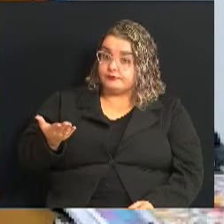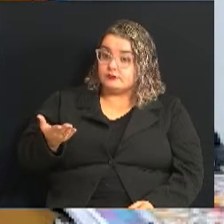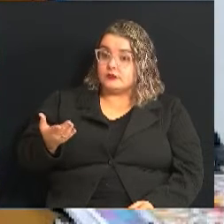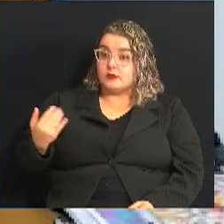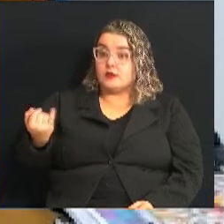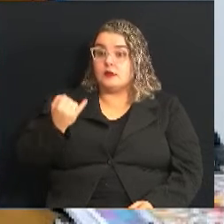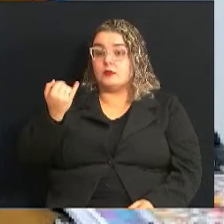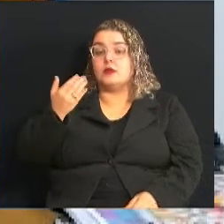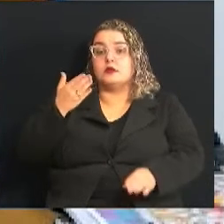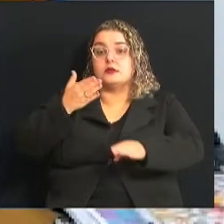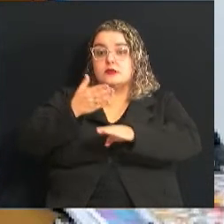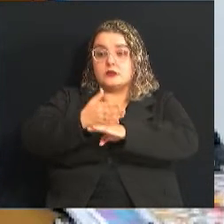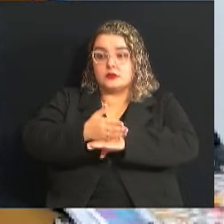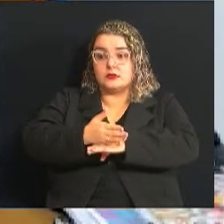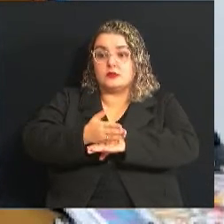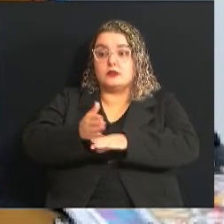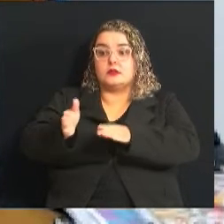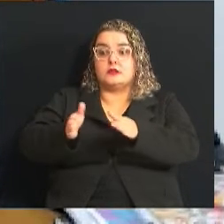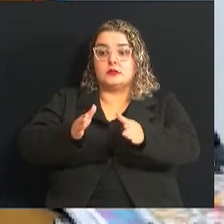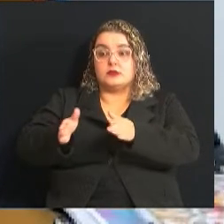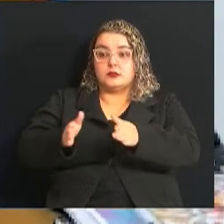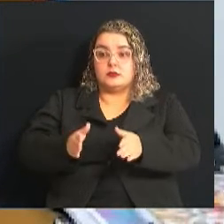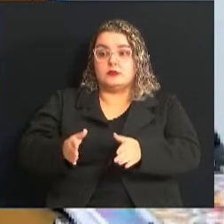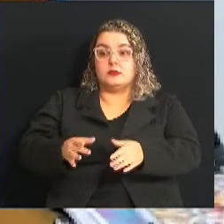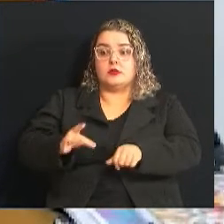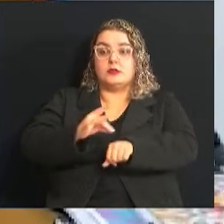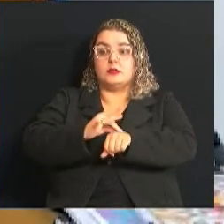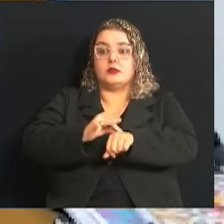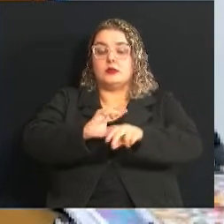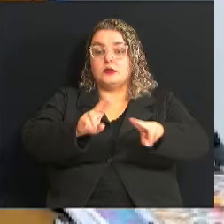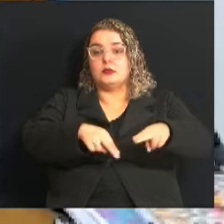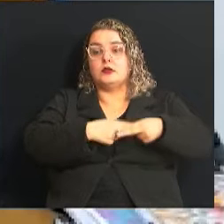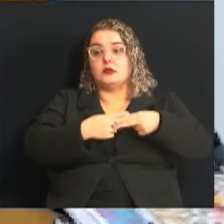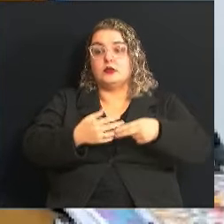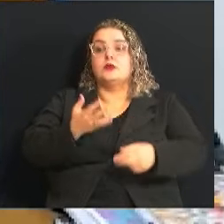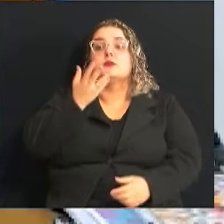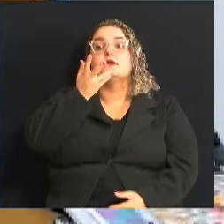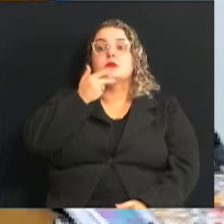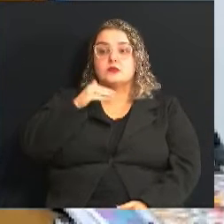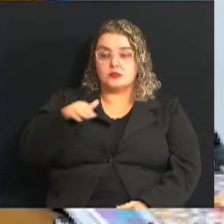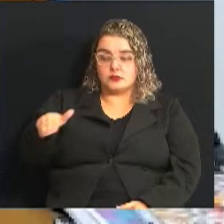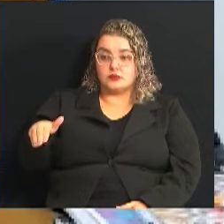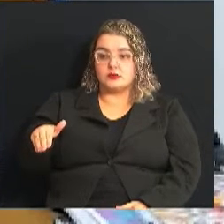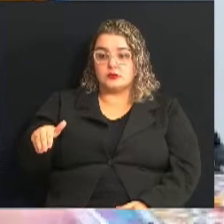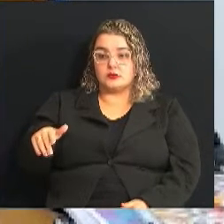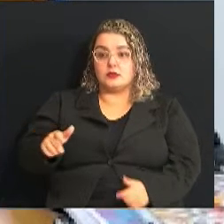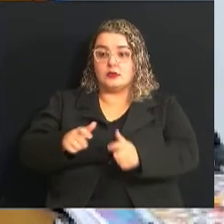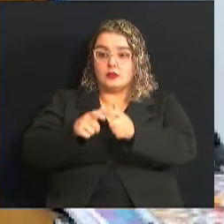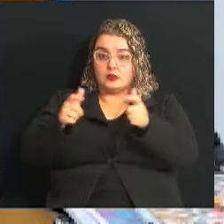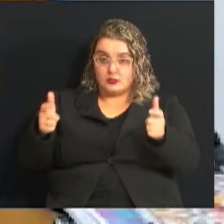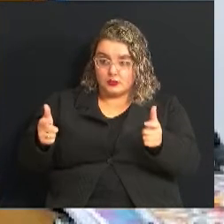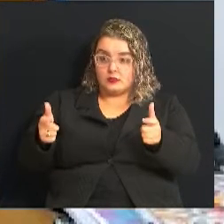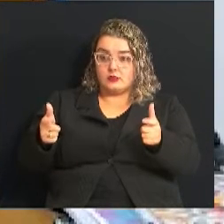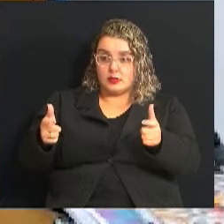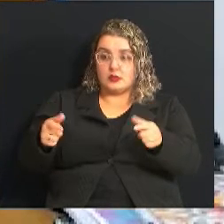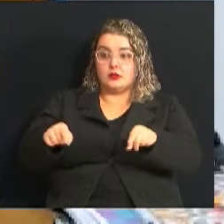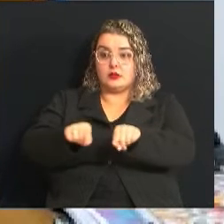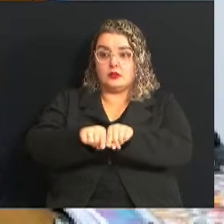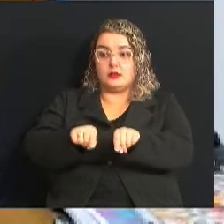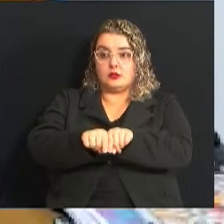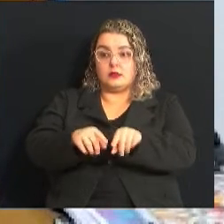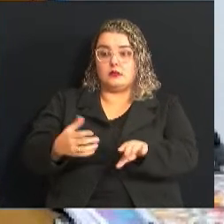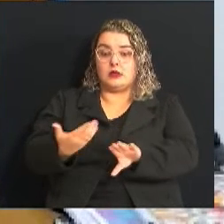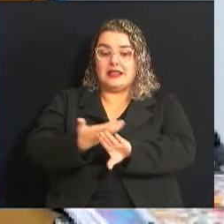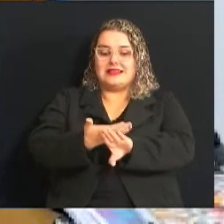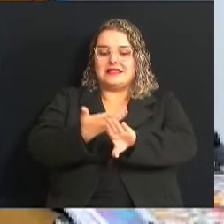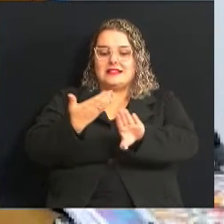né, dessa situação. E o luto da criança também não vem como uma situação de morte. Vem na separação desses